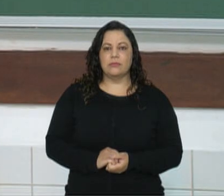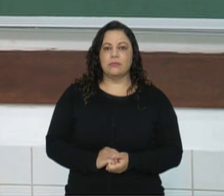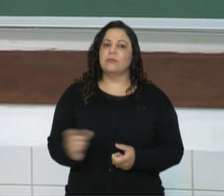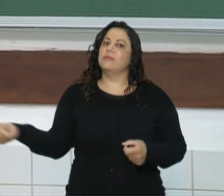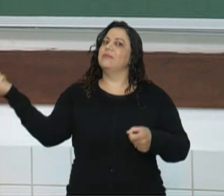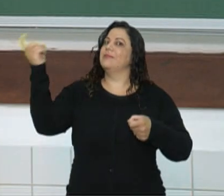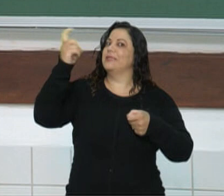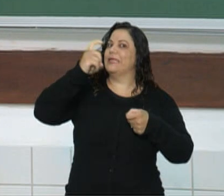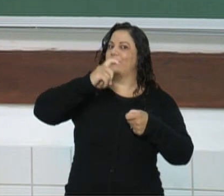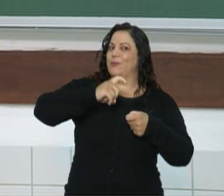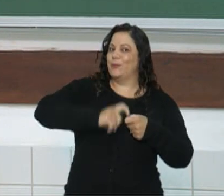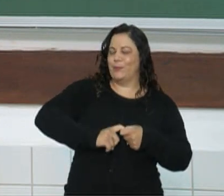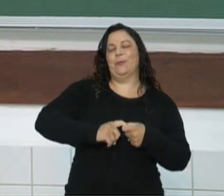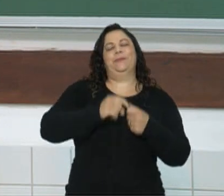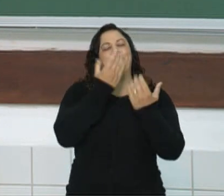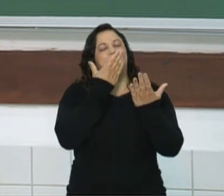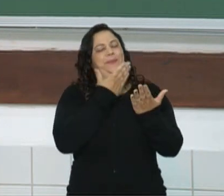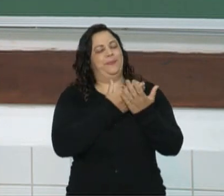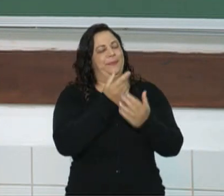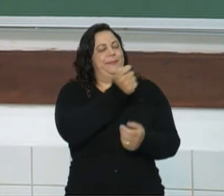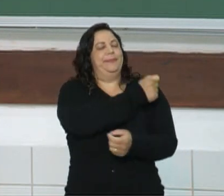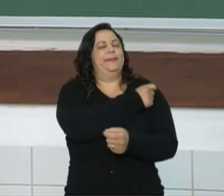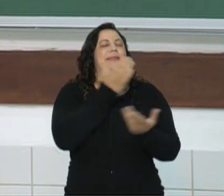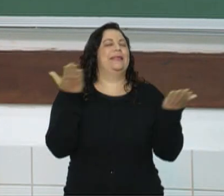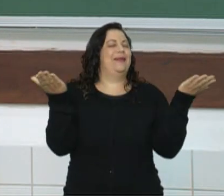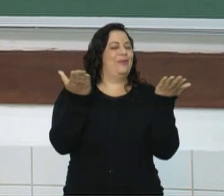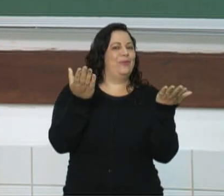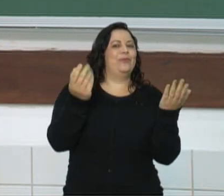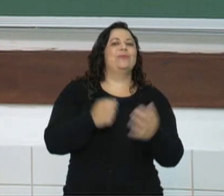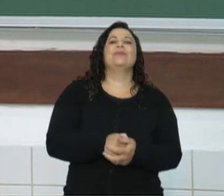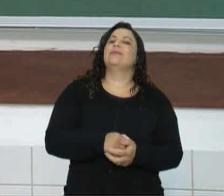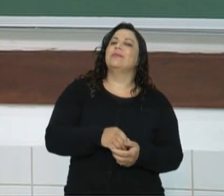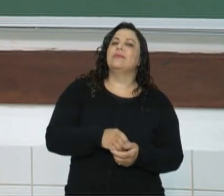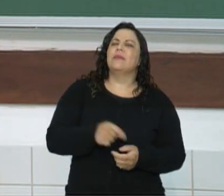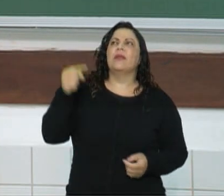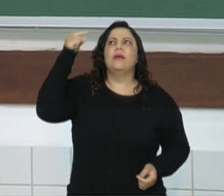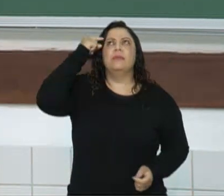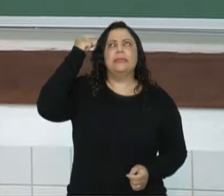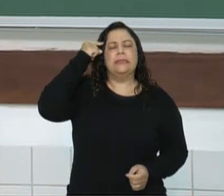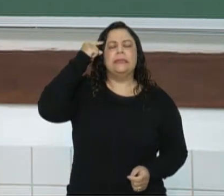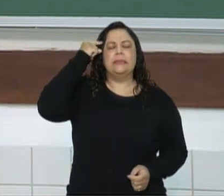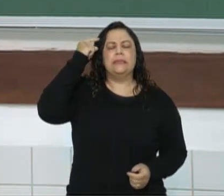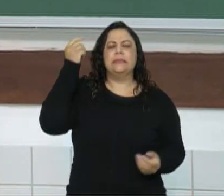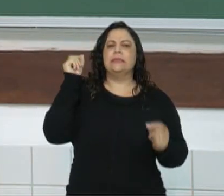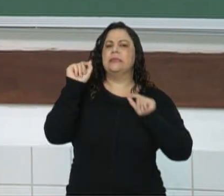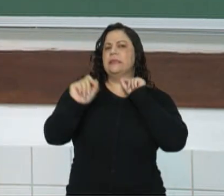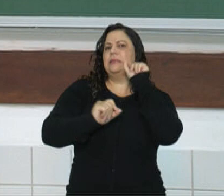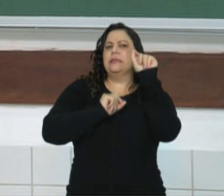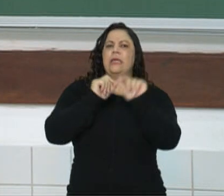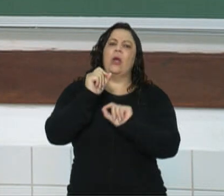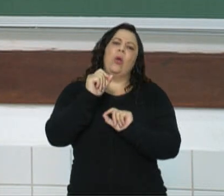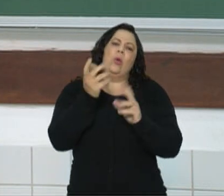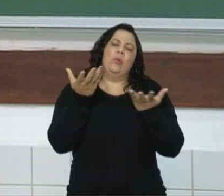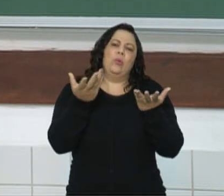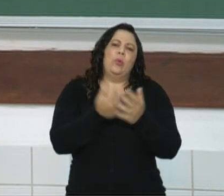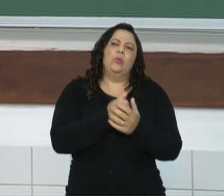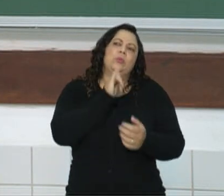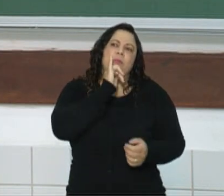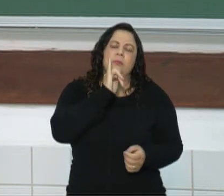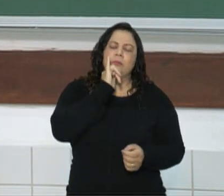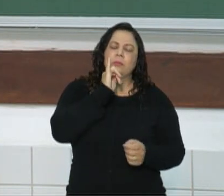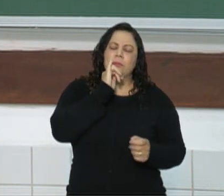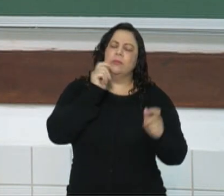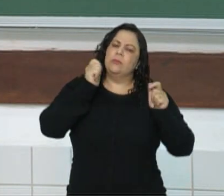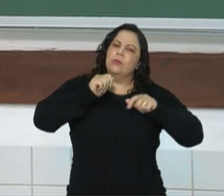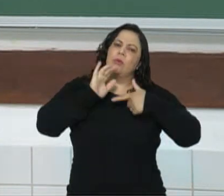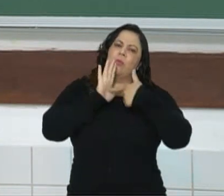De volta aqui, estudante. Vamos pensar então algumas formas, alguns exemplos que eu posso dar agora nesse momento para você e